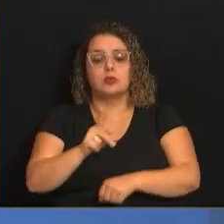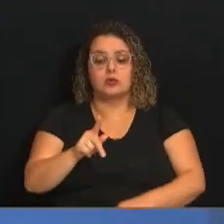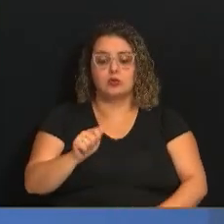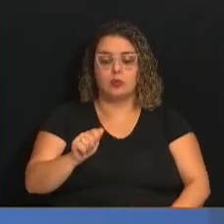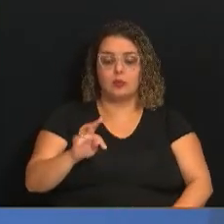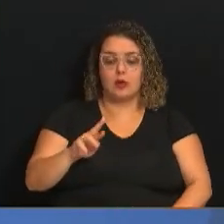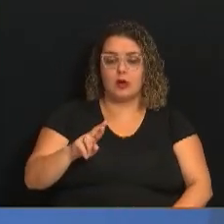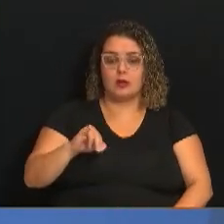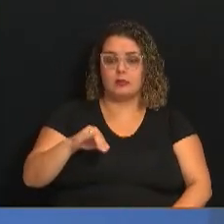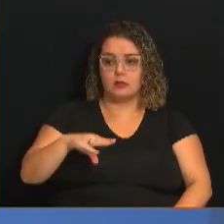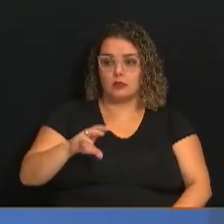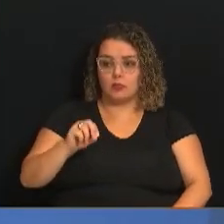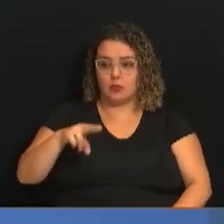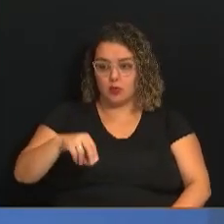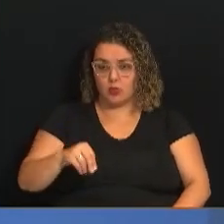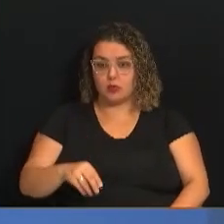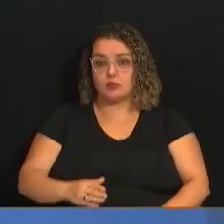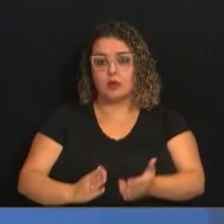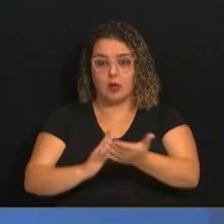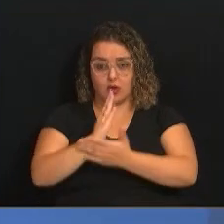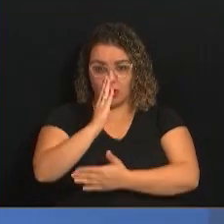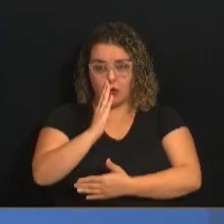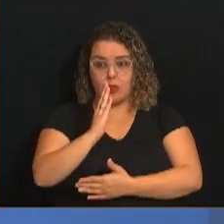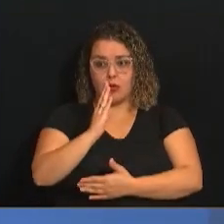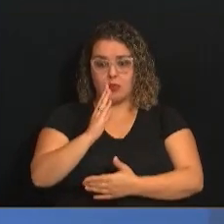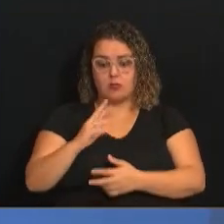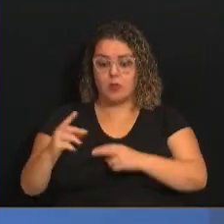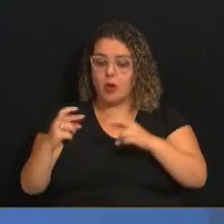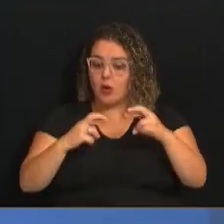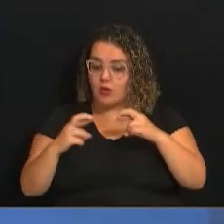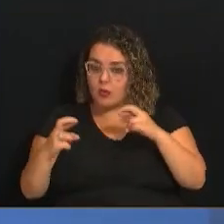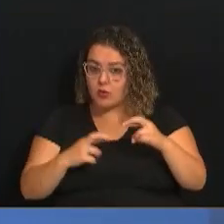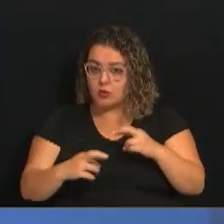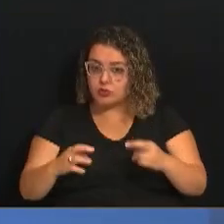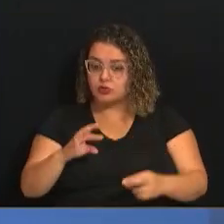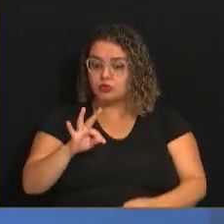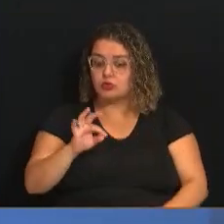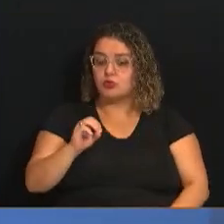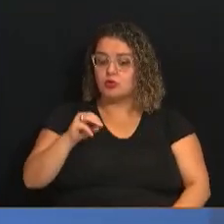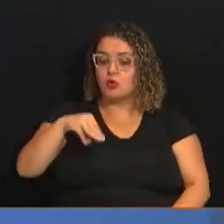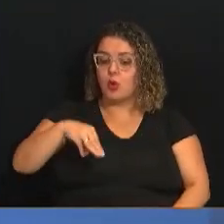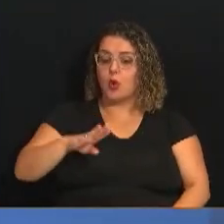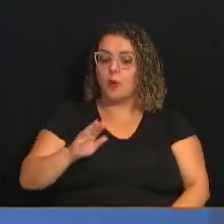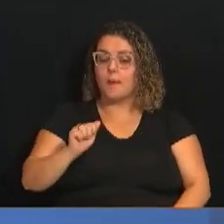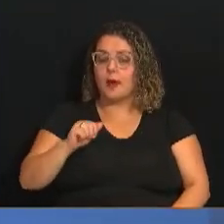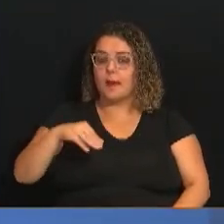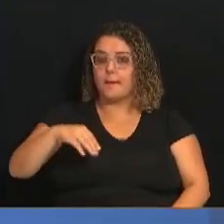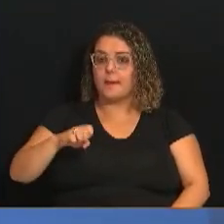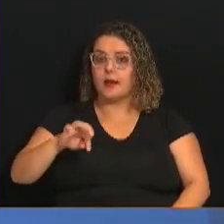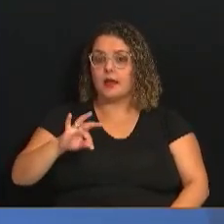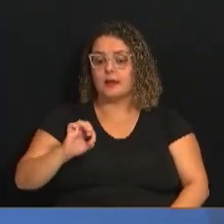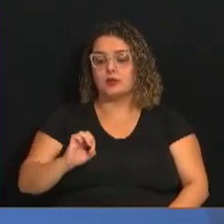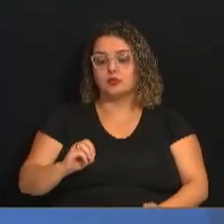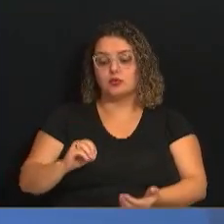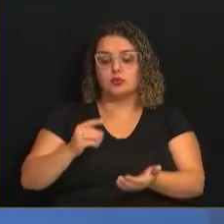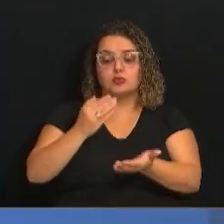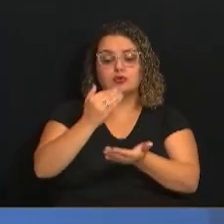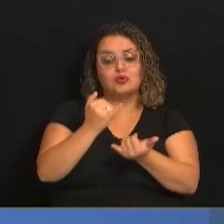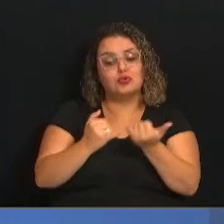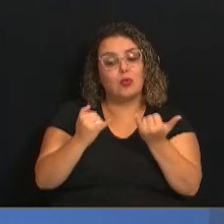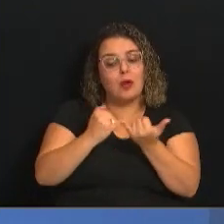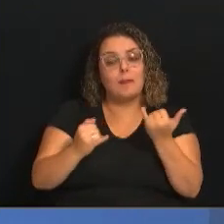a revisão de uma resolução de tombamento de uma parte do Parque Ferroviário para implementação de